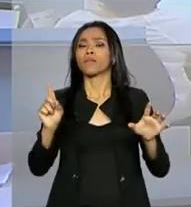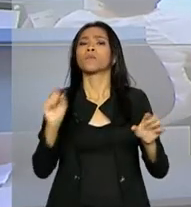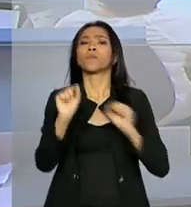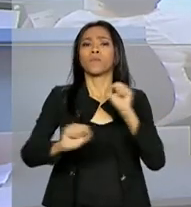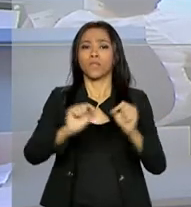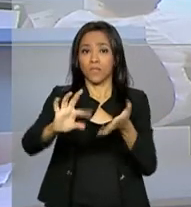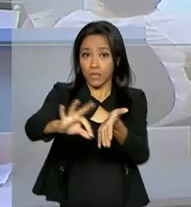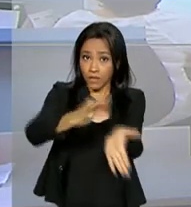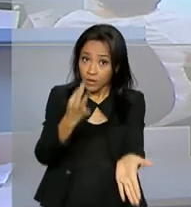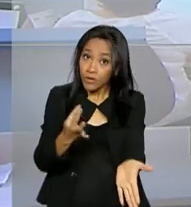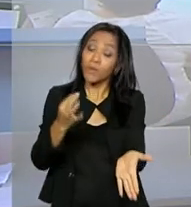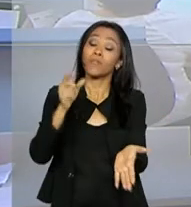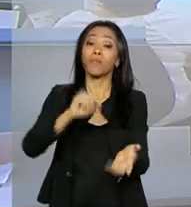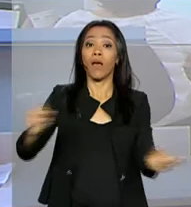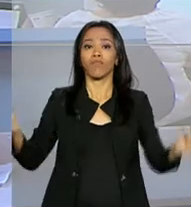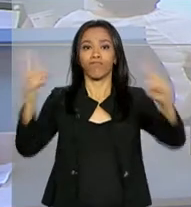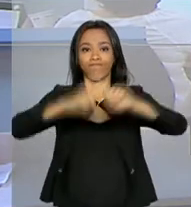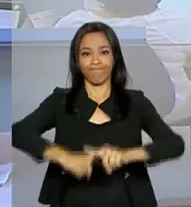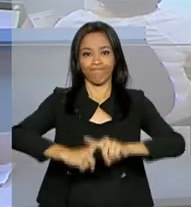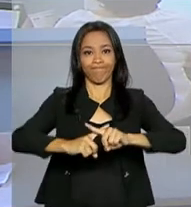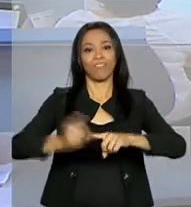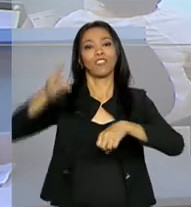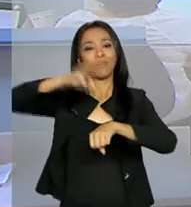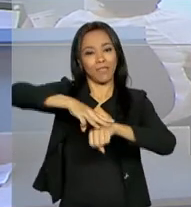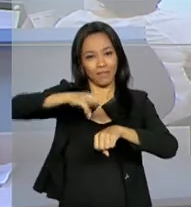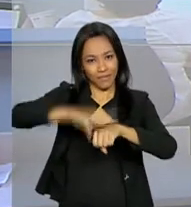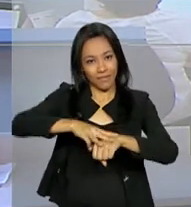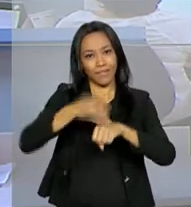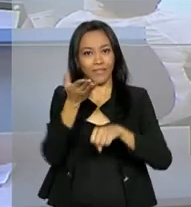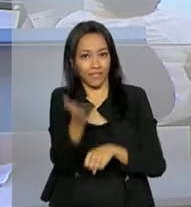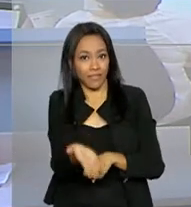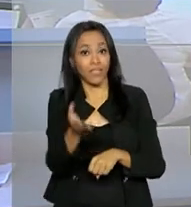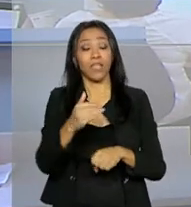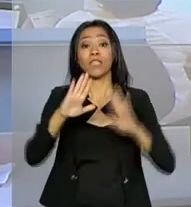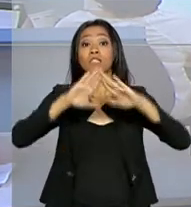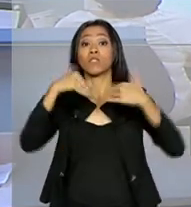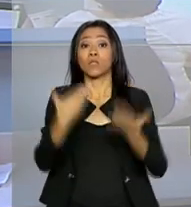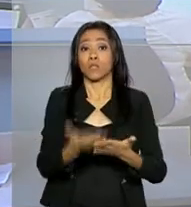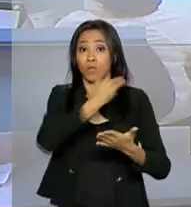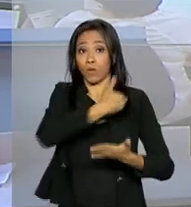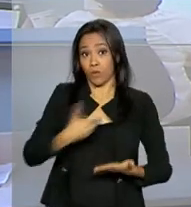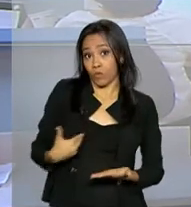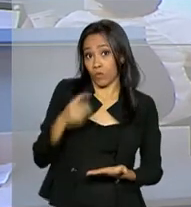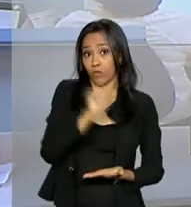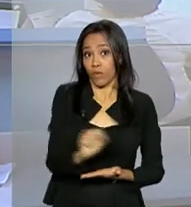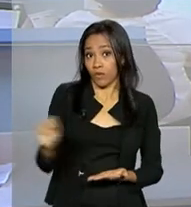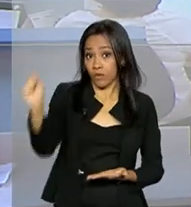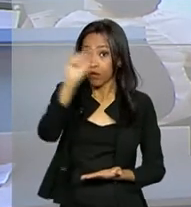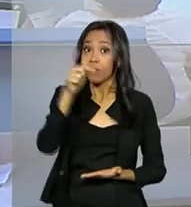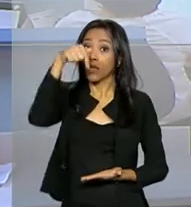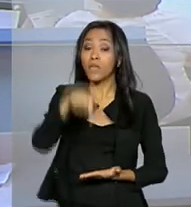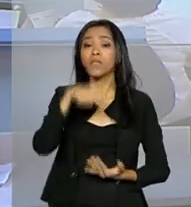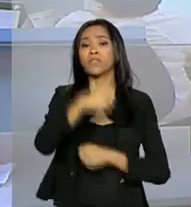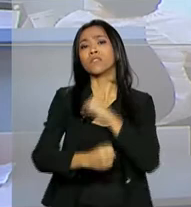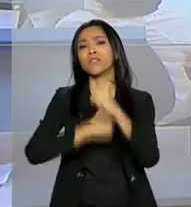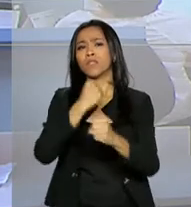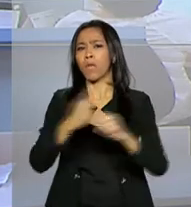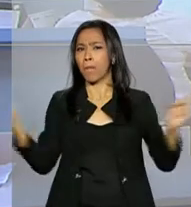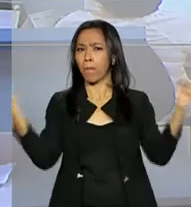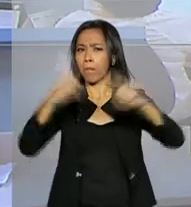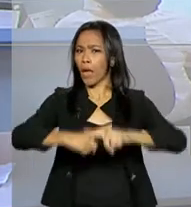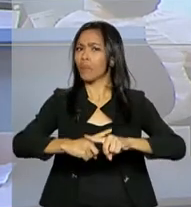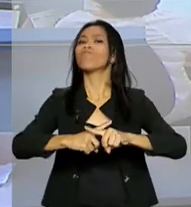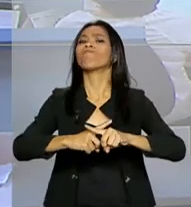inscrições para a olimpíada brasileira de matemática das escolas públicas este ano a competição será